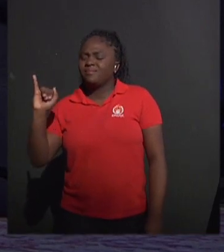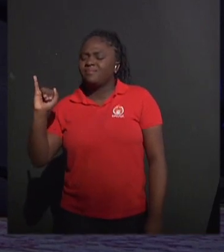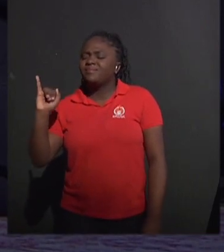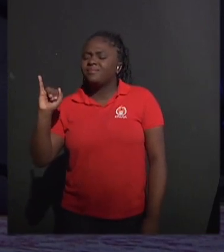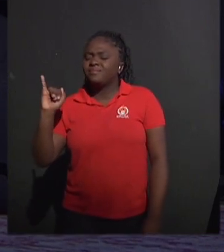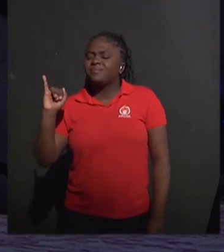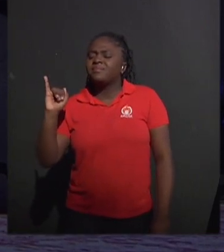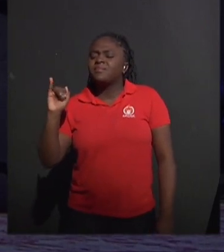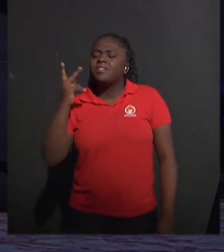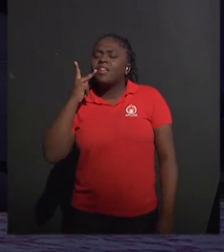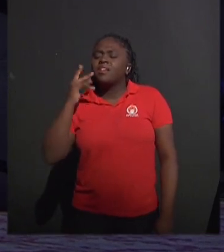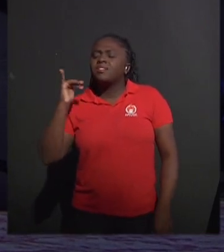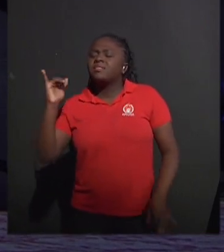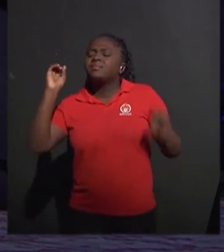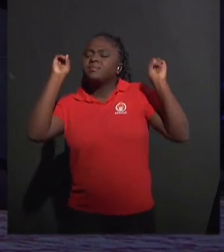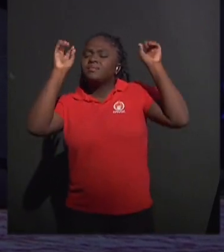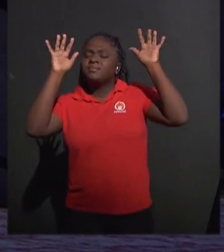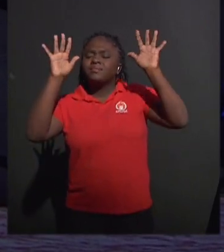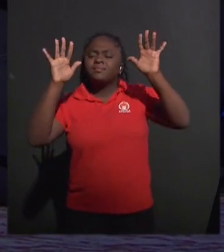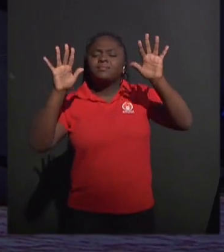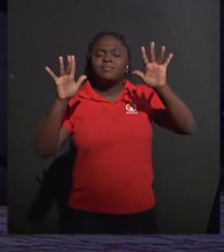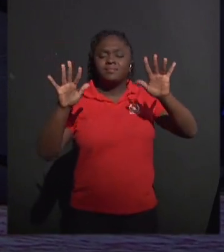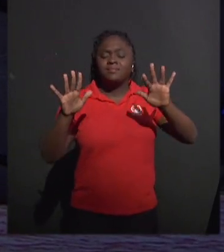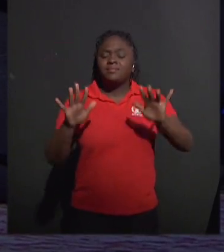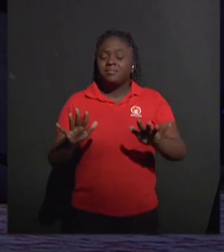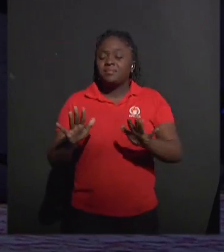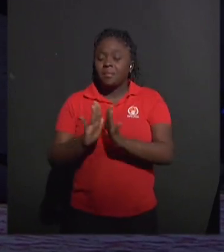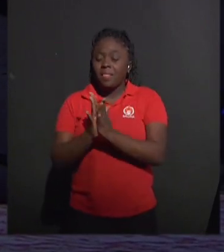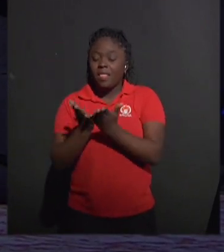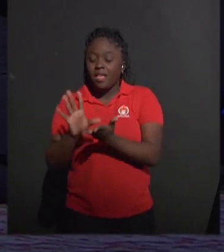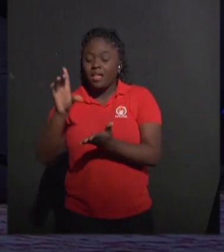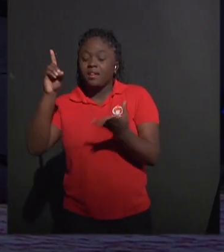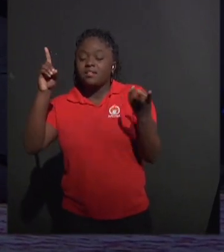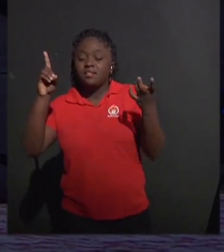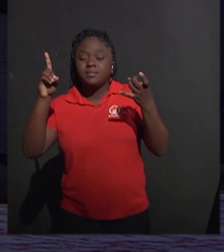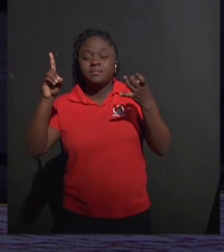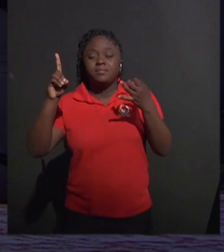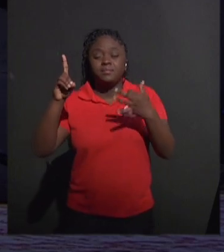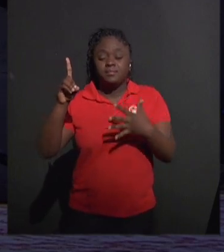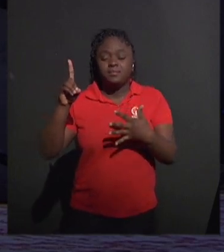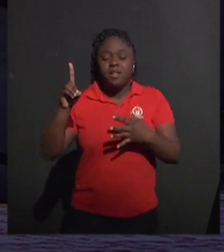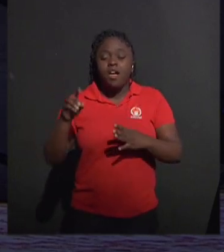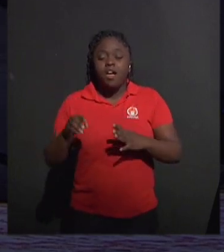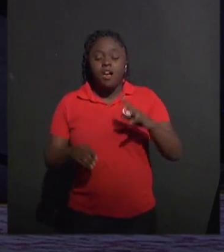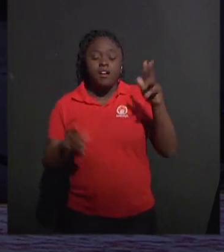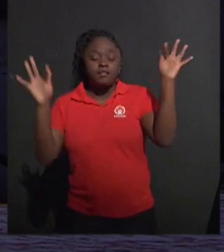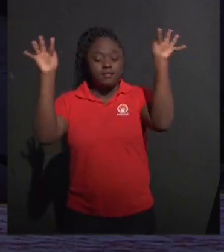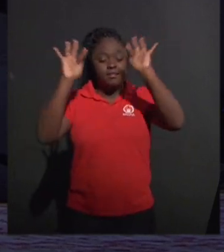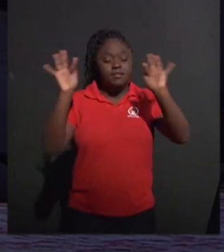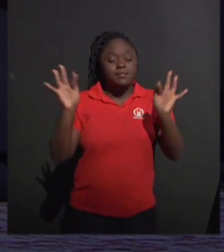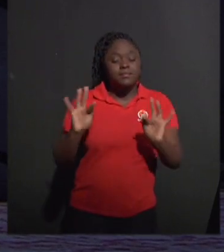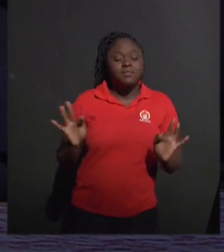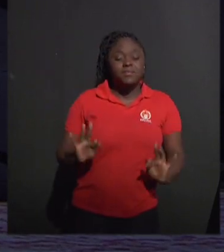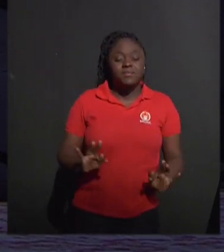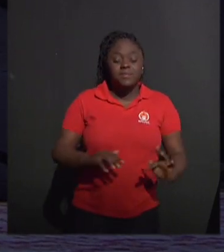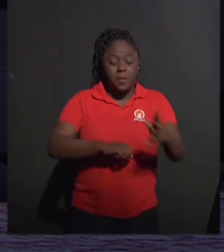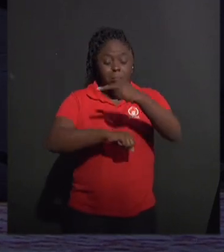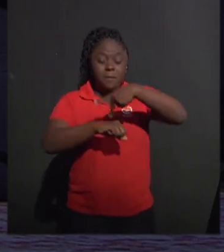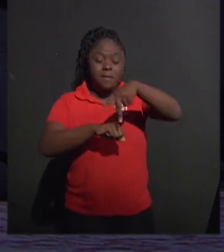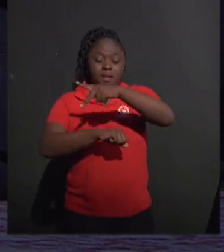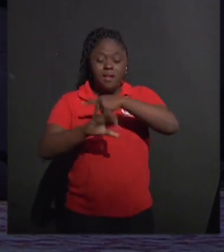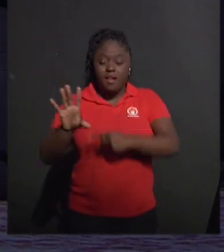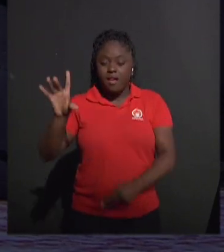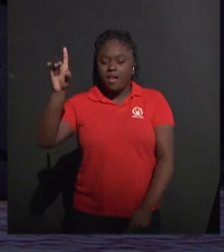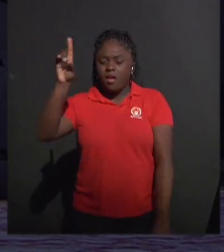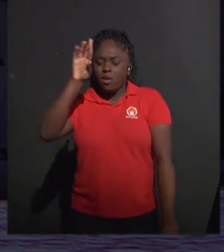Ilumina-o, ó Pai. Tua palavra diz: feliz é a nação cujo Deus é o Senhor.